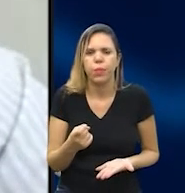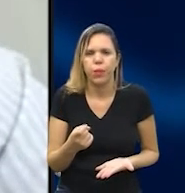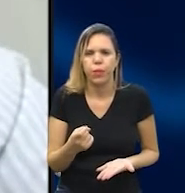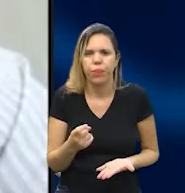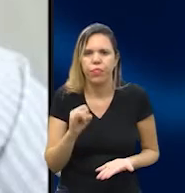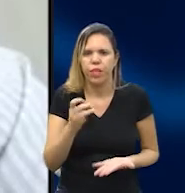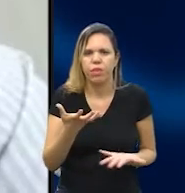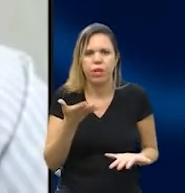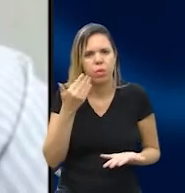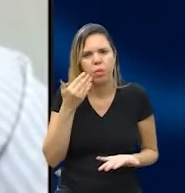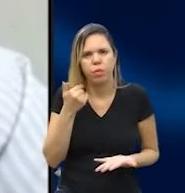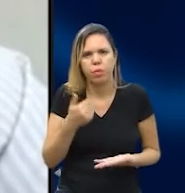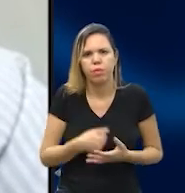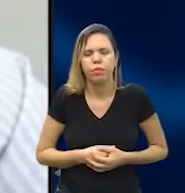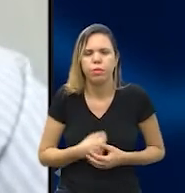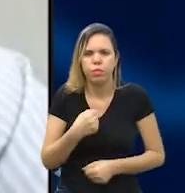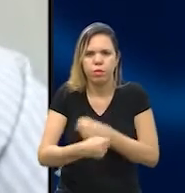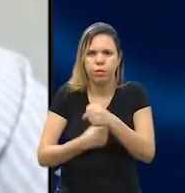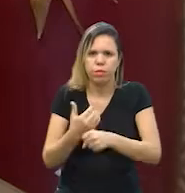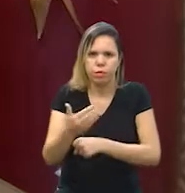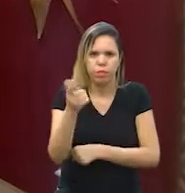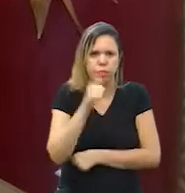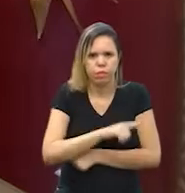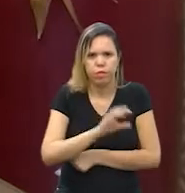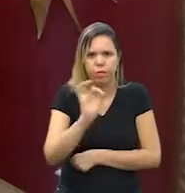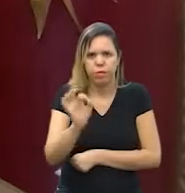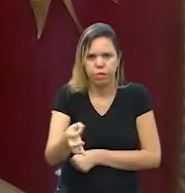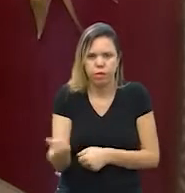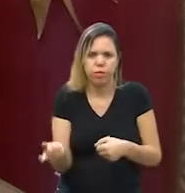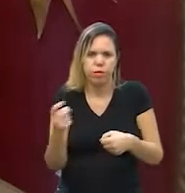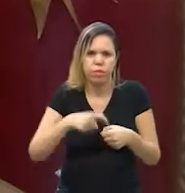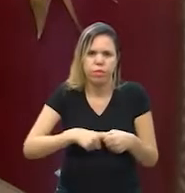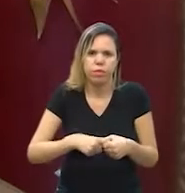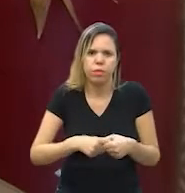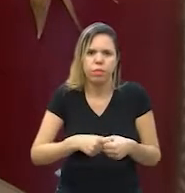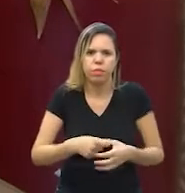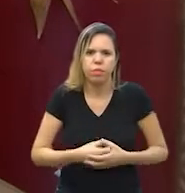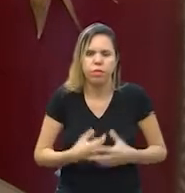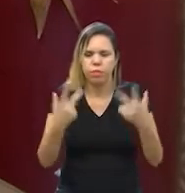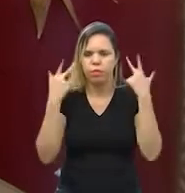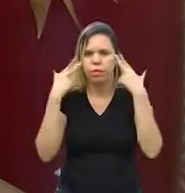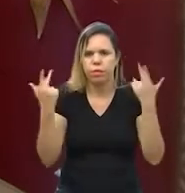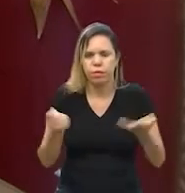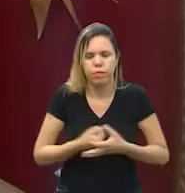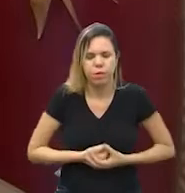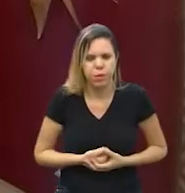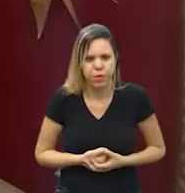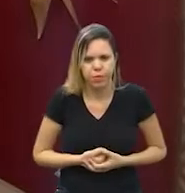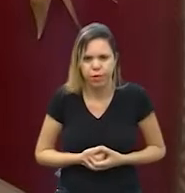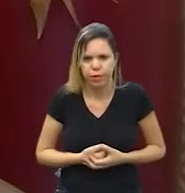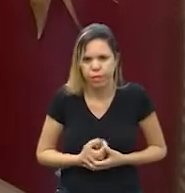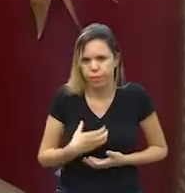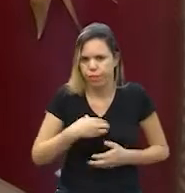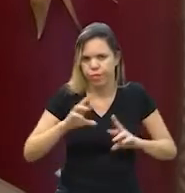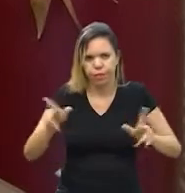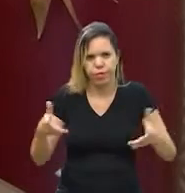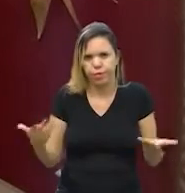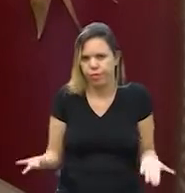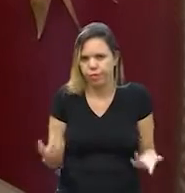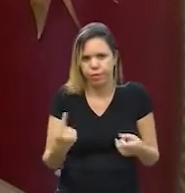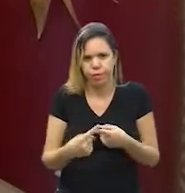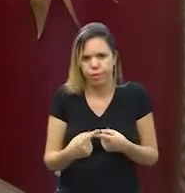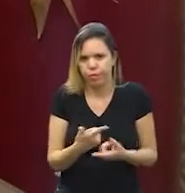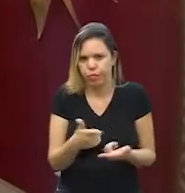bem interessante quem souber aproveitar isso daí. O ano que vem, com certeza, a gente vai estar de volta às atividades normais. De uma